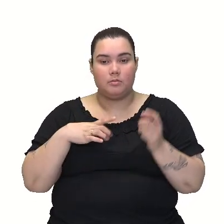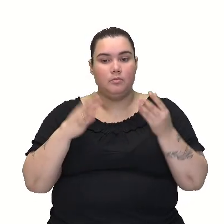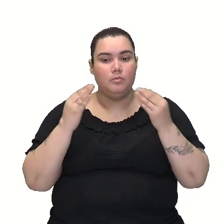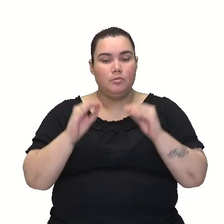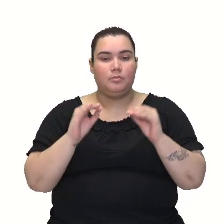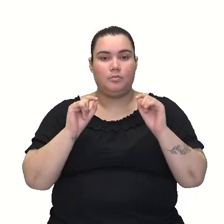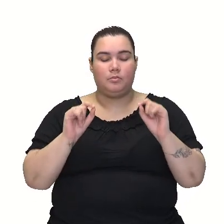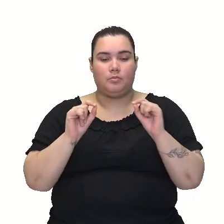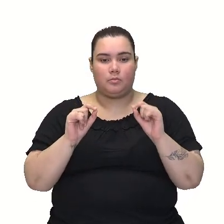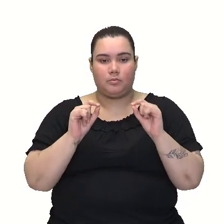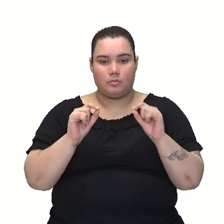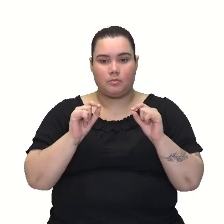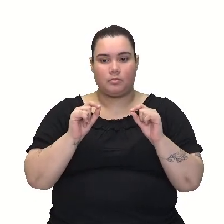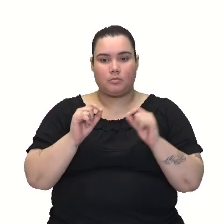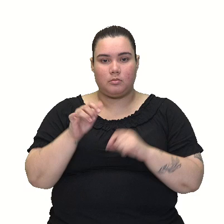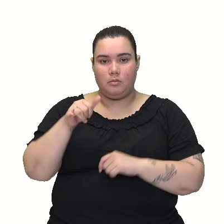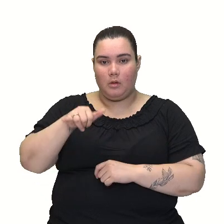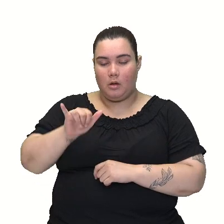pegar y